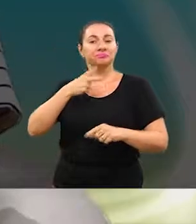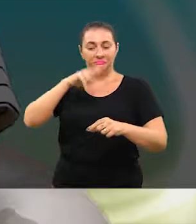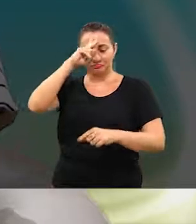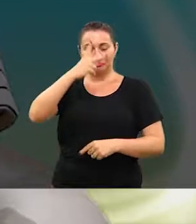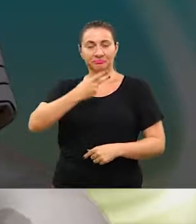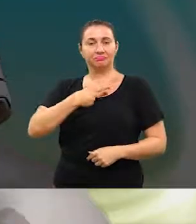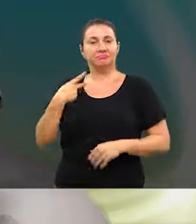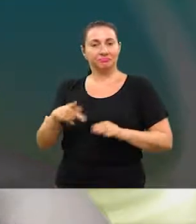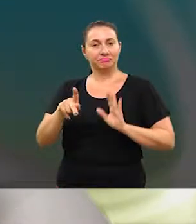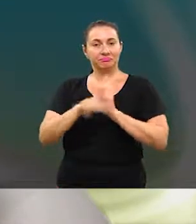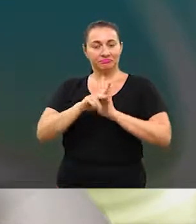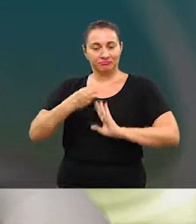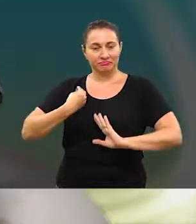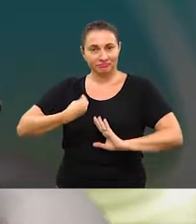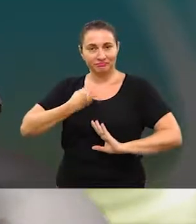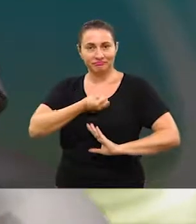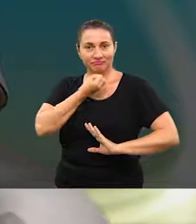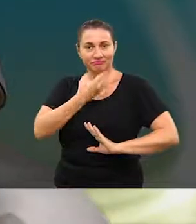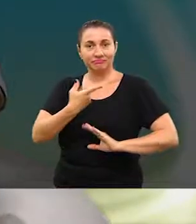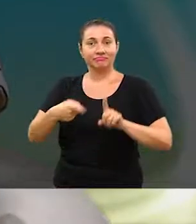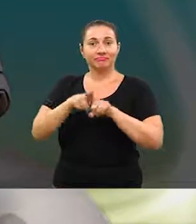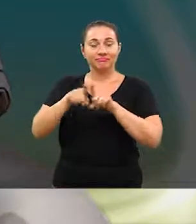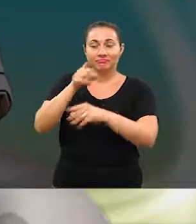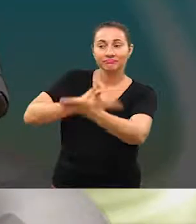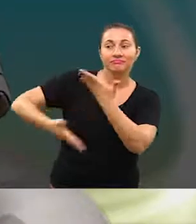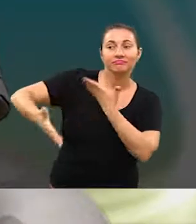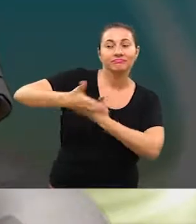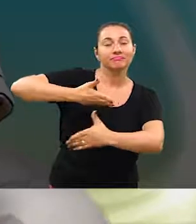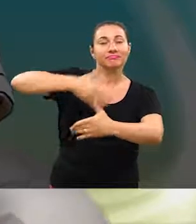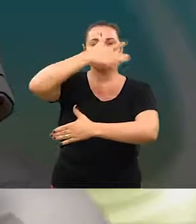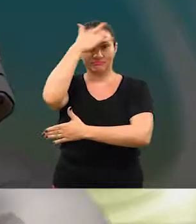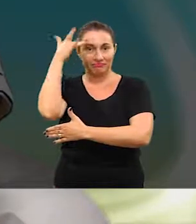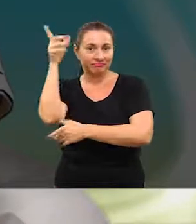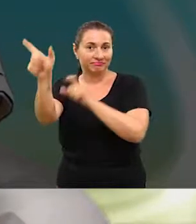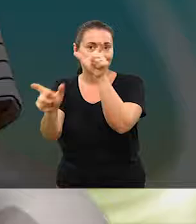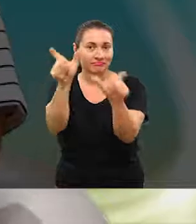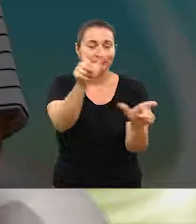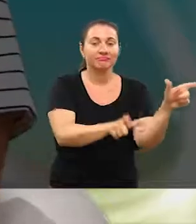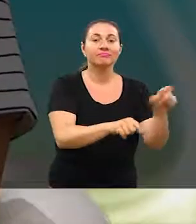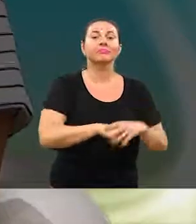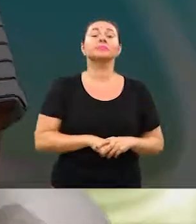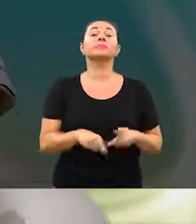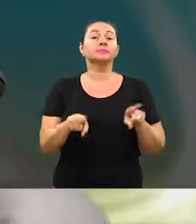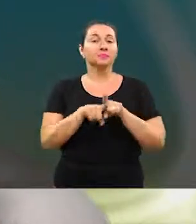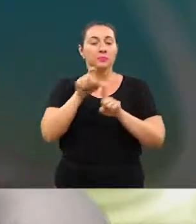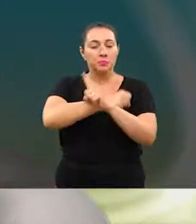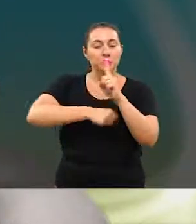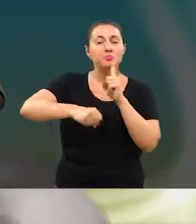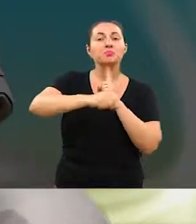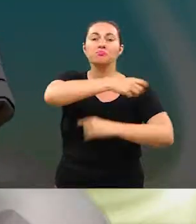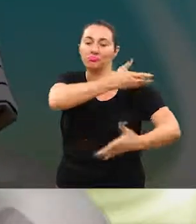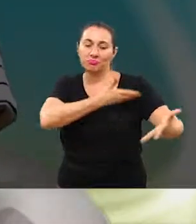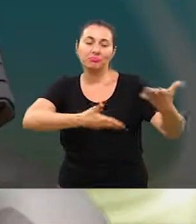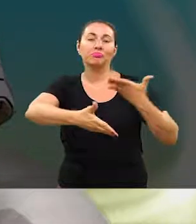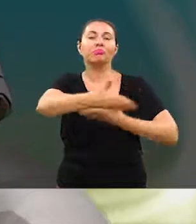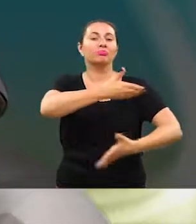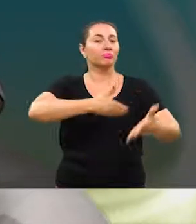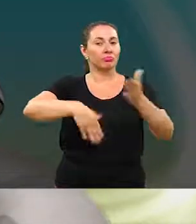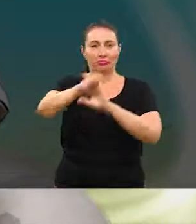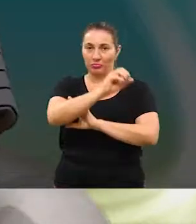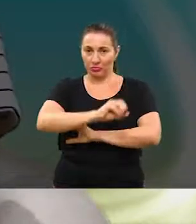melhor consigo mesmas e com as outras pessoas. Diversos tipos de dança também, eles envolvem um tipo de convívio social. Então, as pessoas,